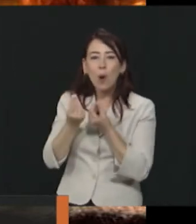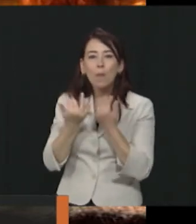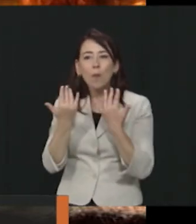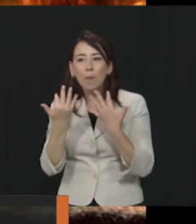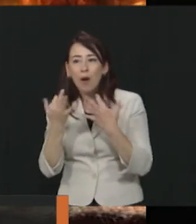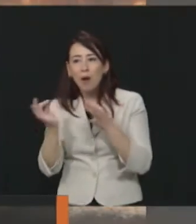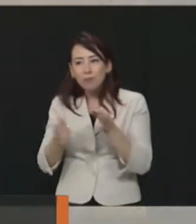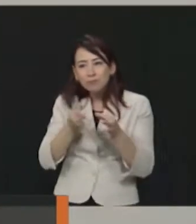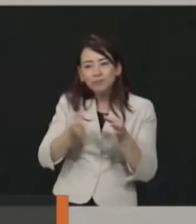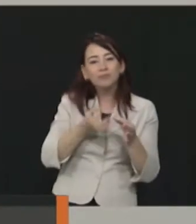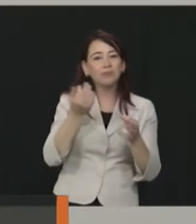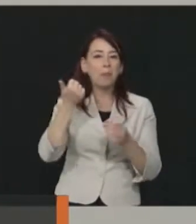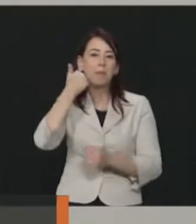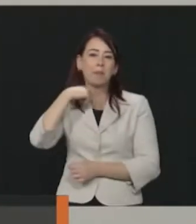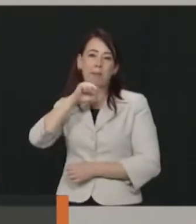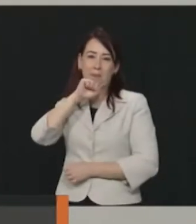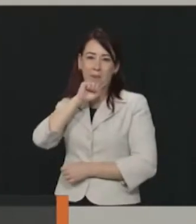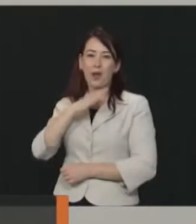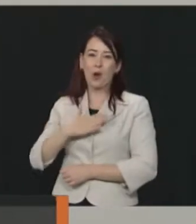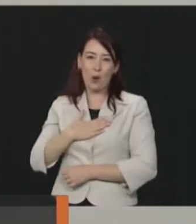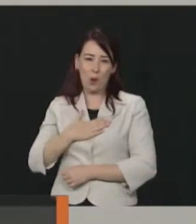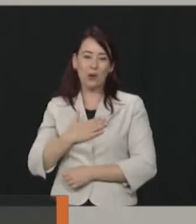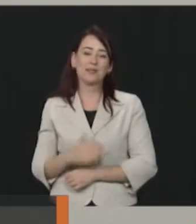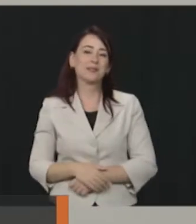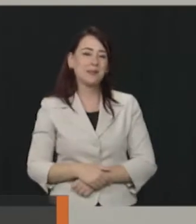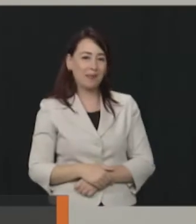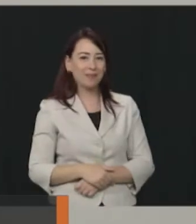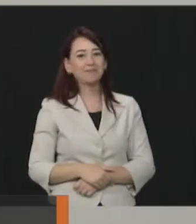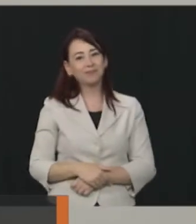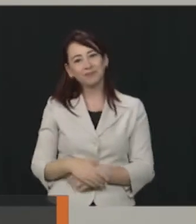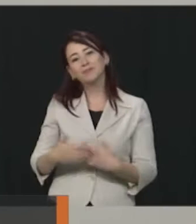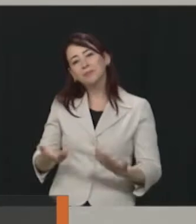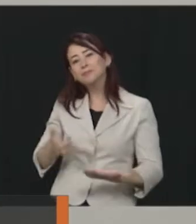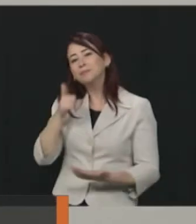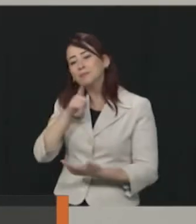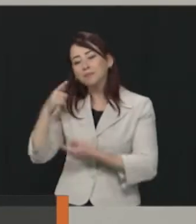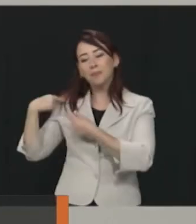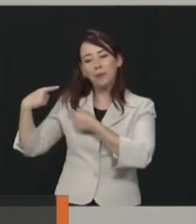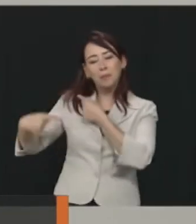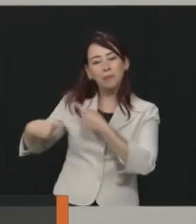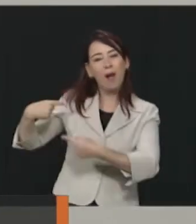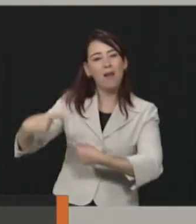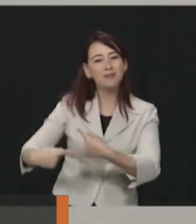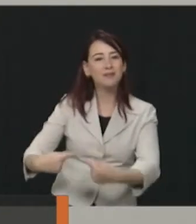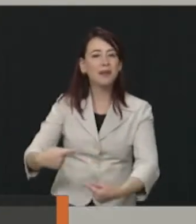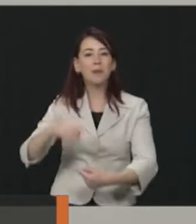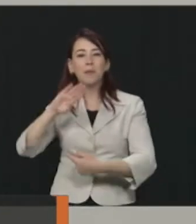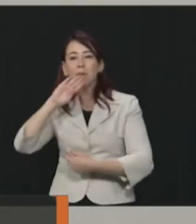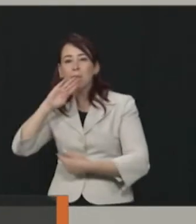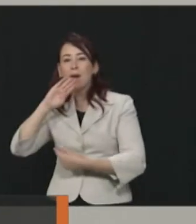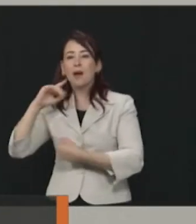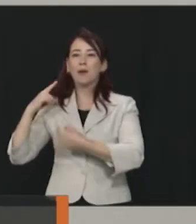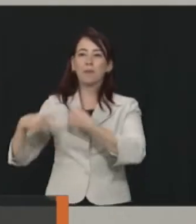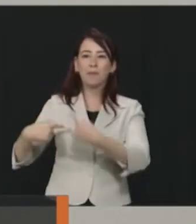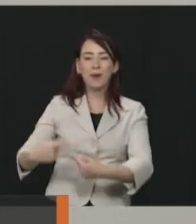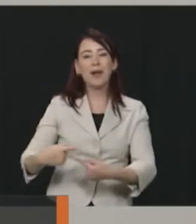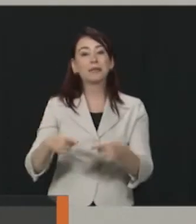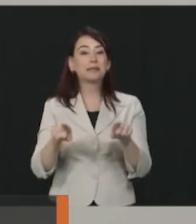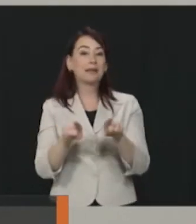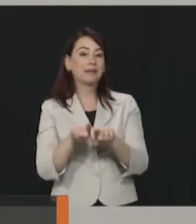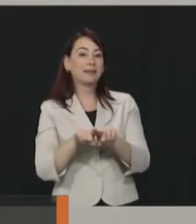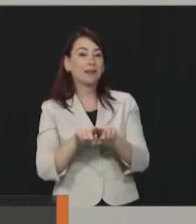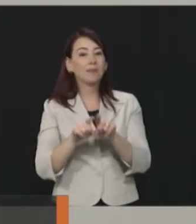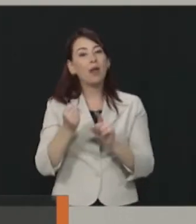manuais, que ela também gostava. Normalmente é um talento passado de geração para geração. E me convidava as tias também.